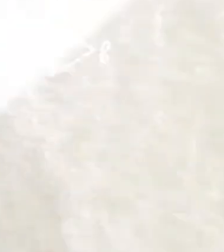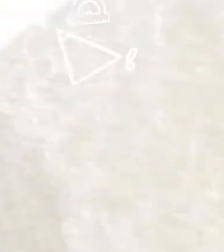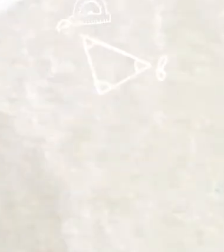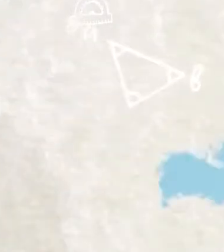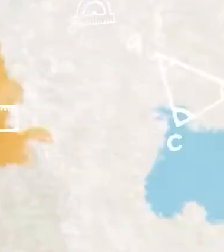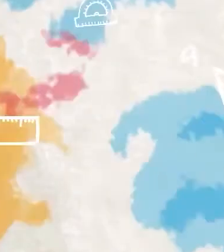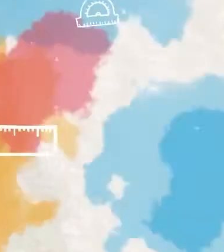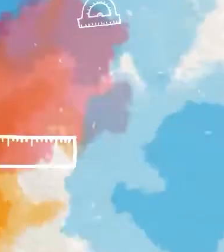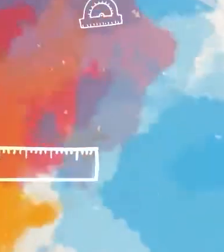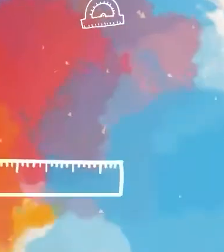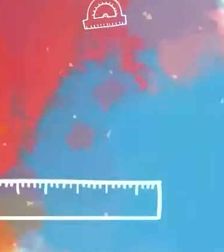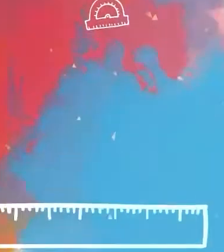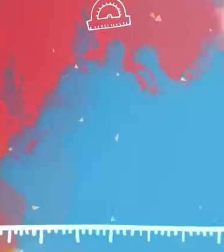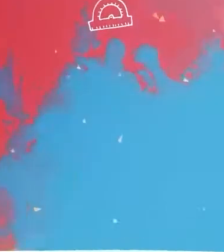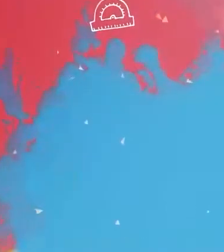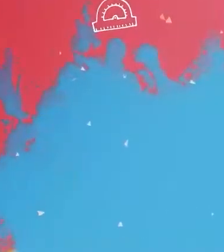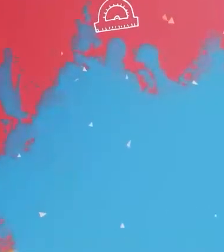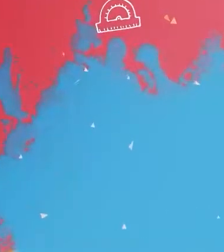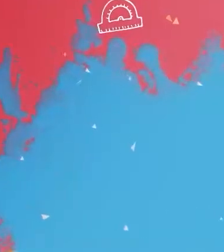E aí